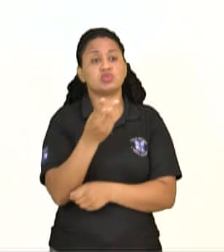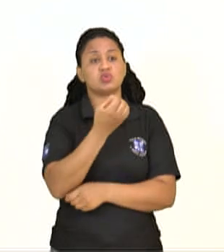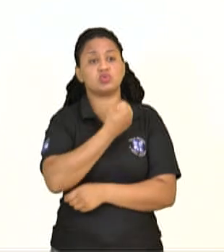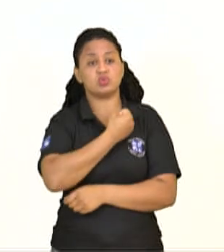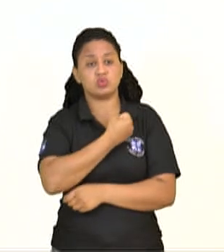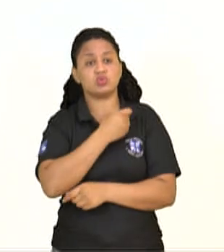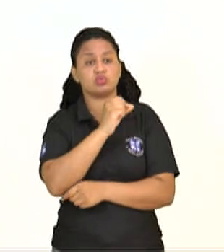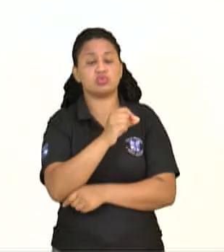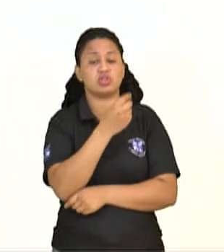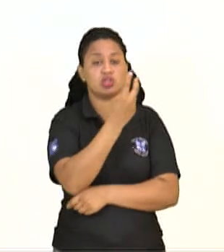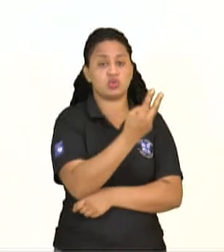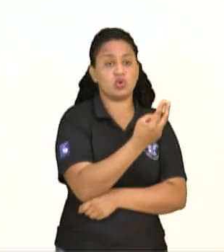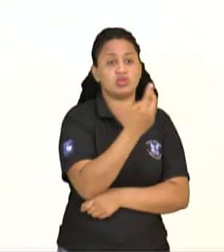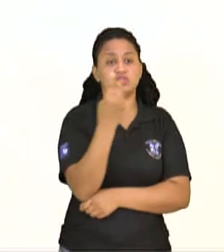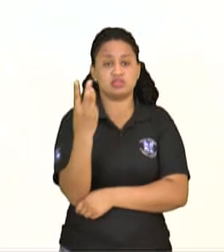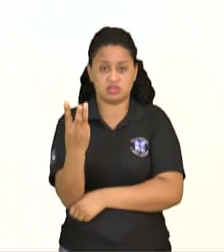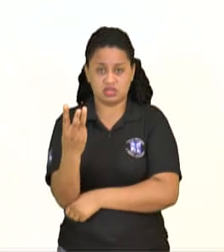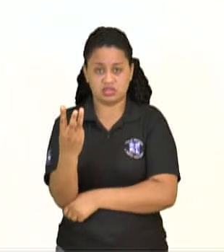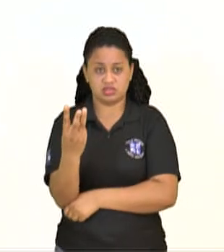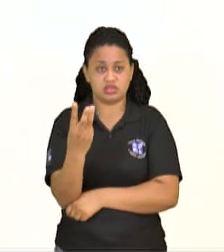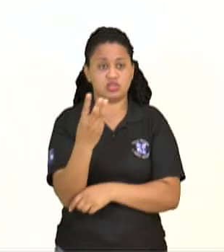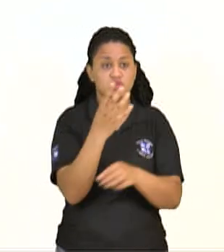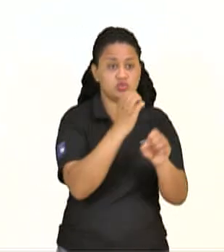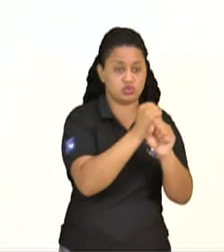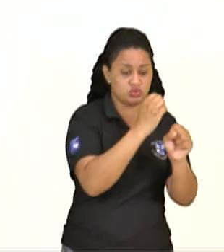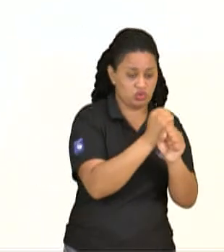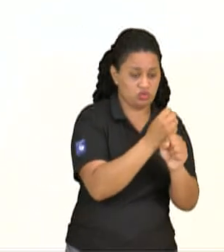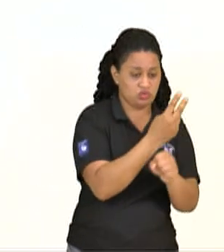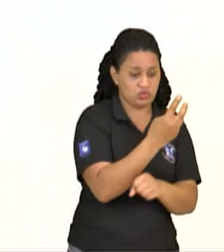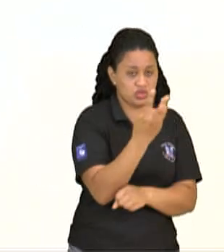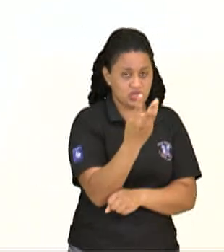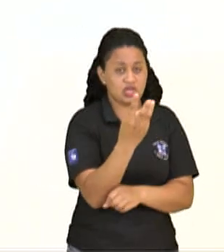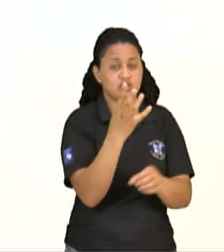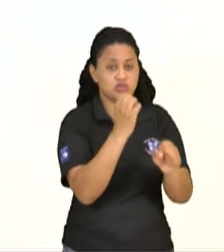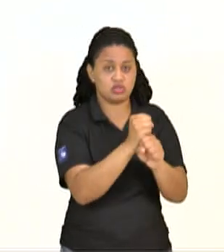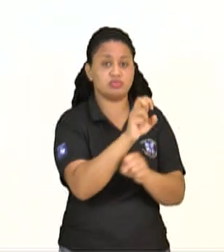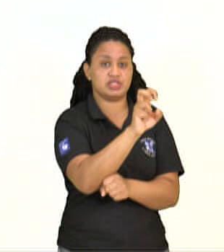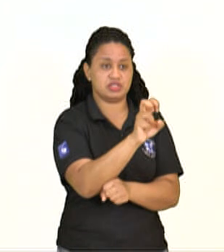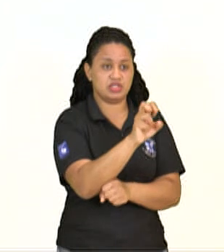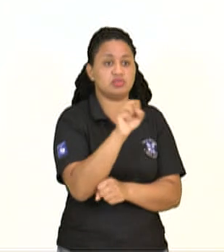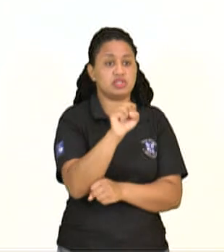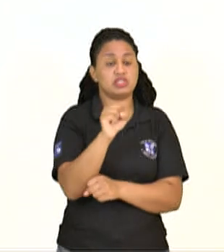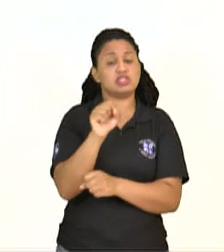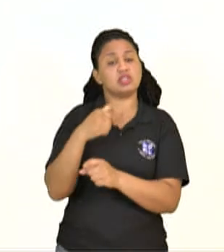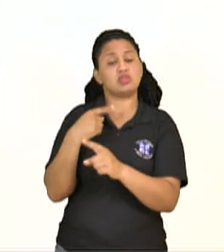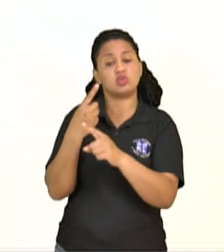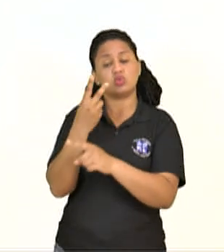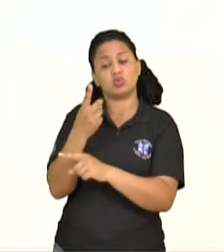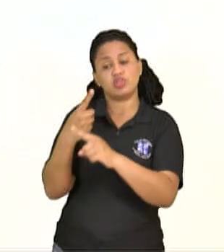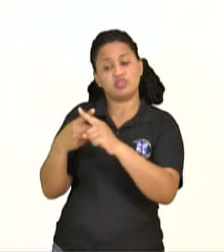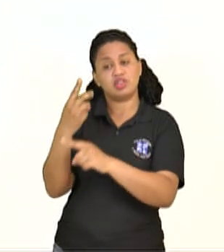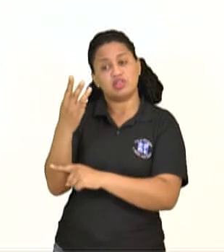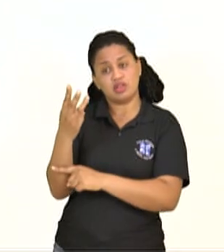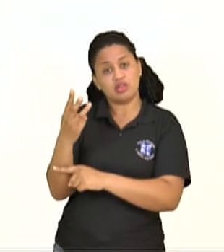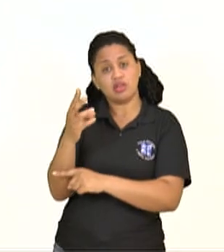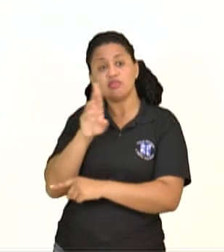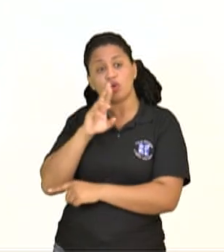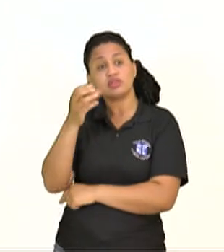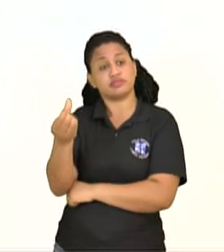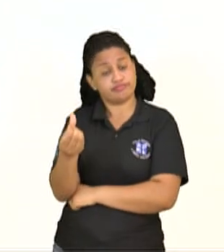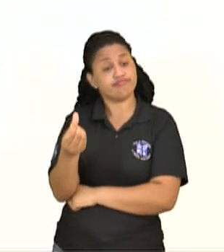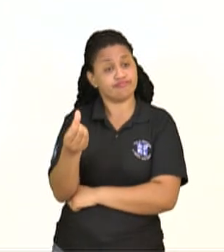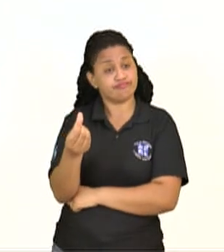quê? 2 e 3, porque se eu somar 2 mais 3, é 5, e o produto deles, 2 vezes 3, é 6, tá